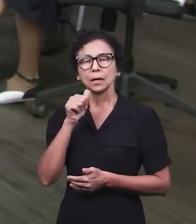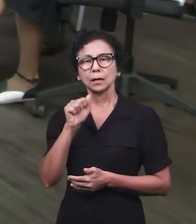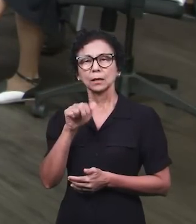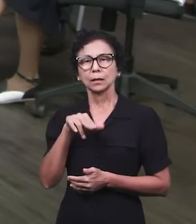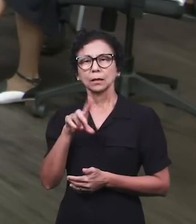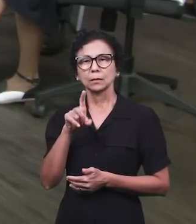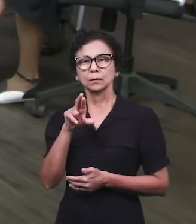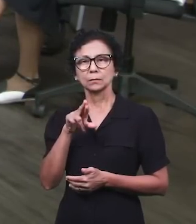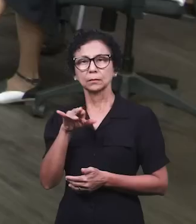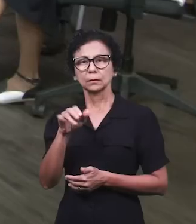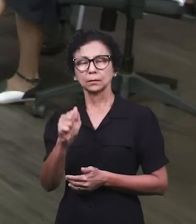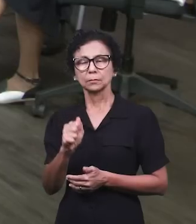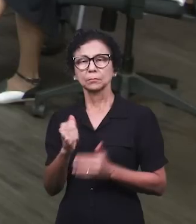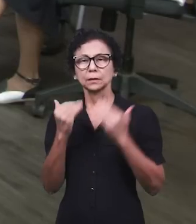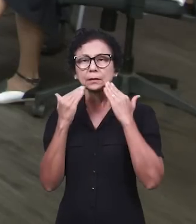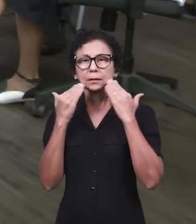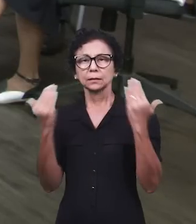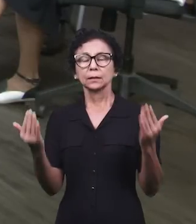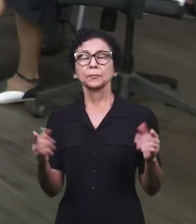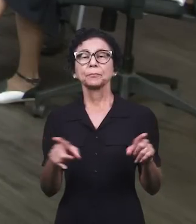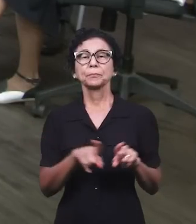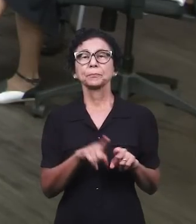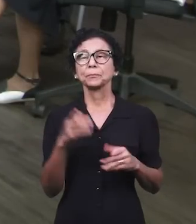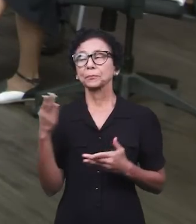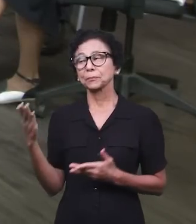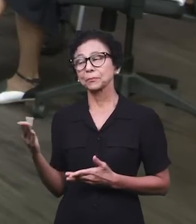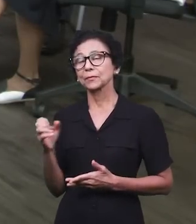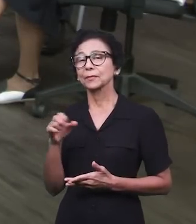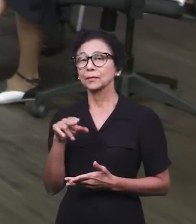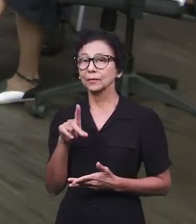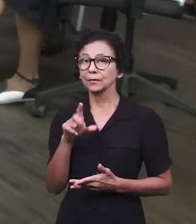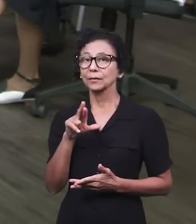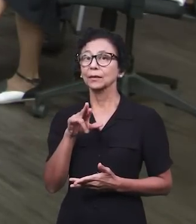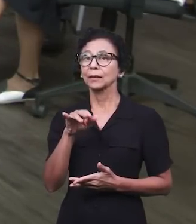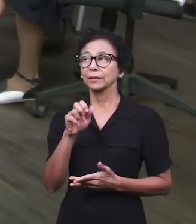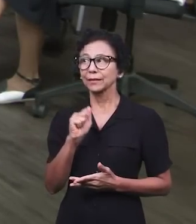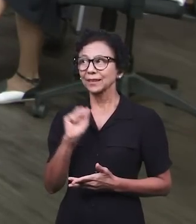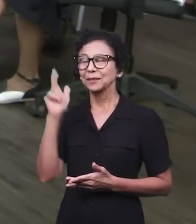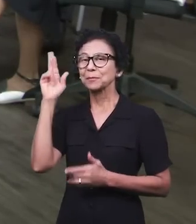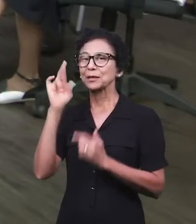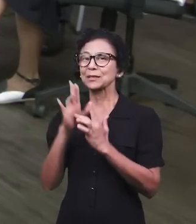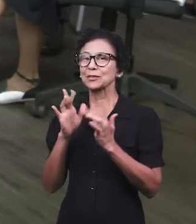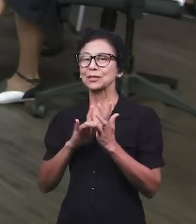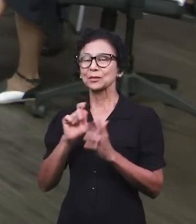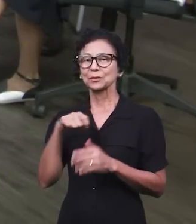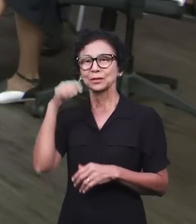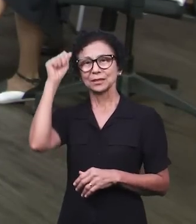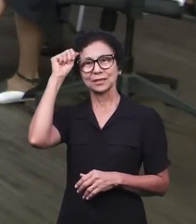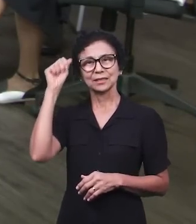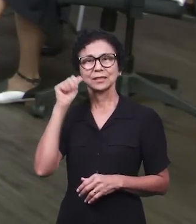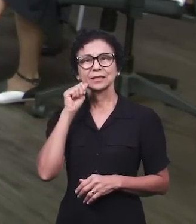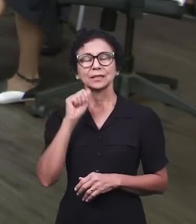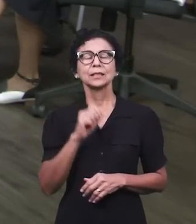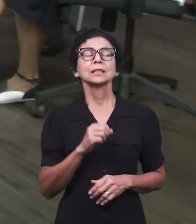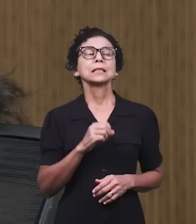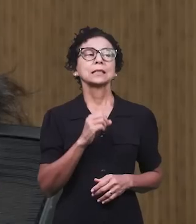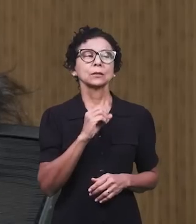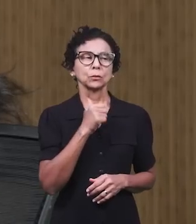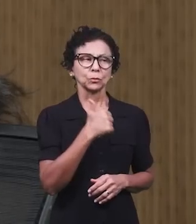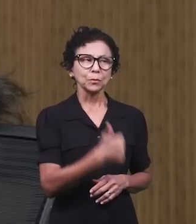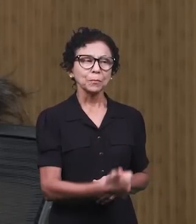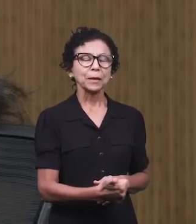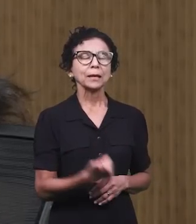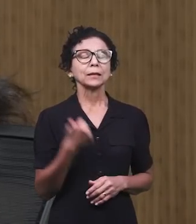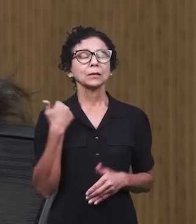apresentar, sejam bem-vindos. A minha colega Andréia, paz do Senhor Jesus, tudo bem, Andréia? Tudo bem, pastor, tudo ótimo. E é uma alegria estar aqui